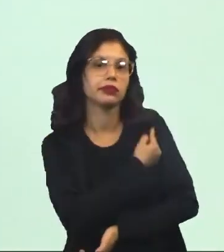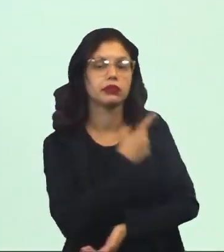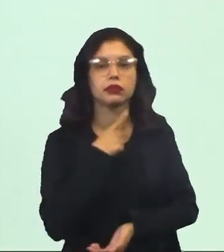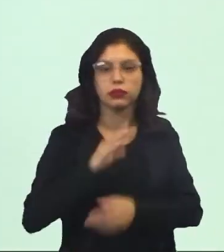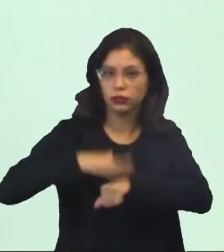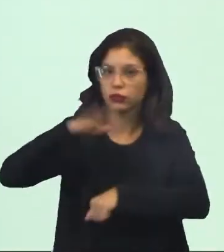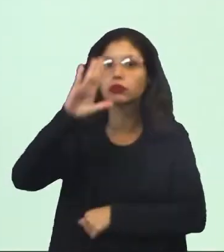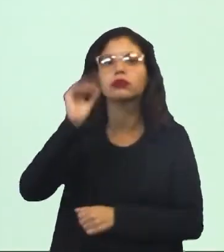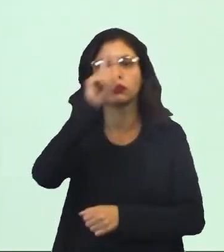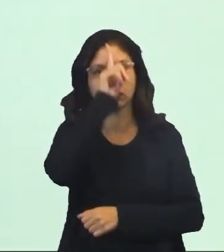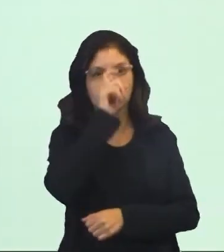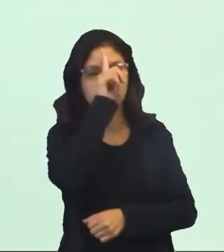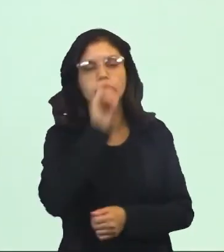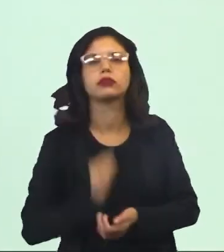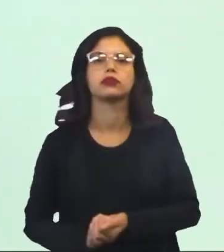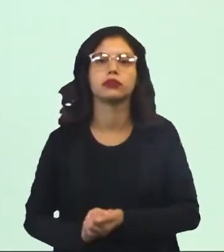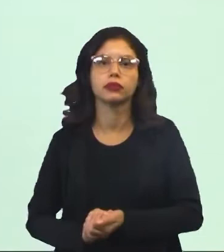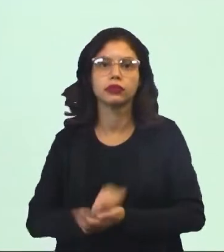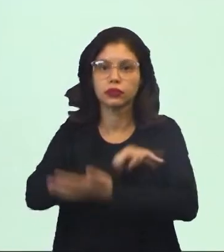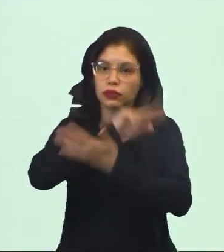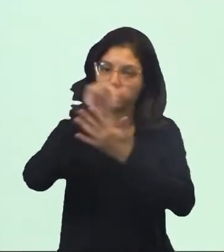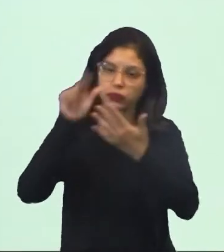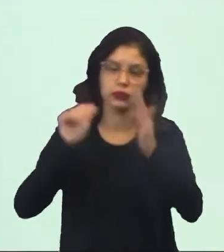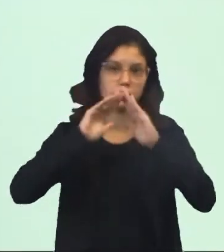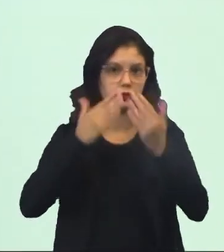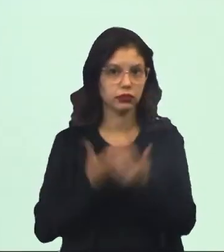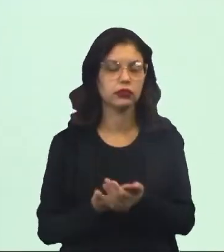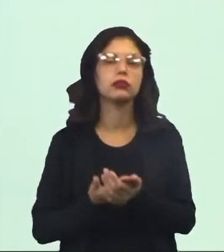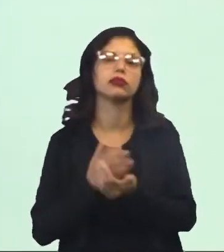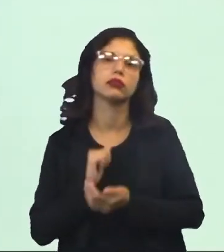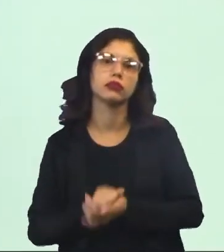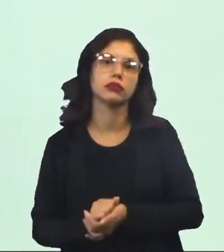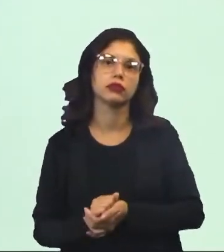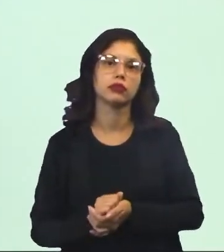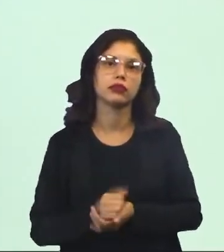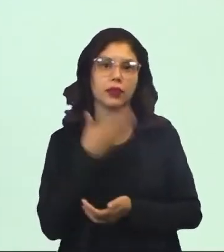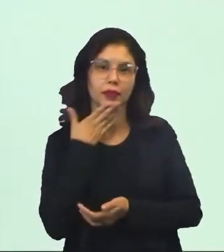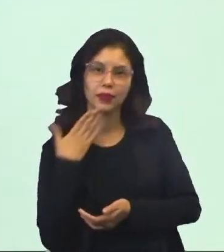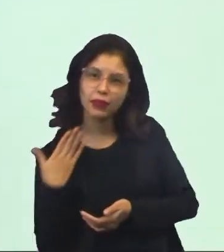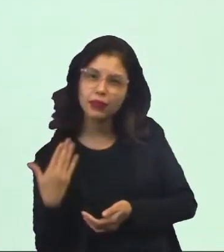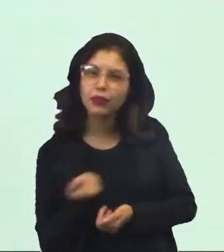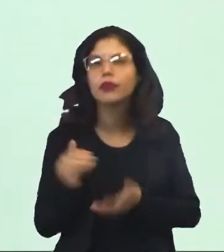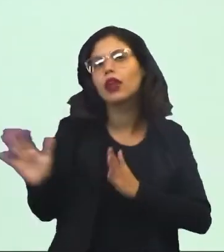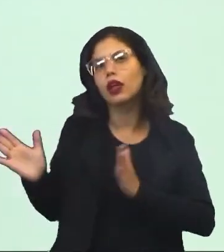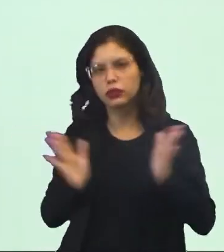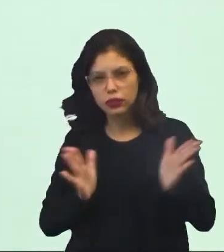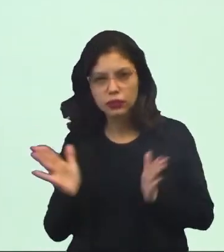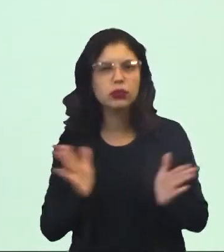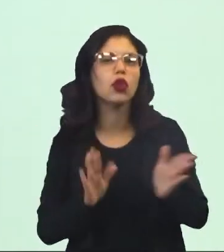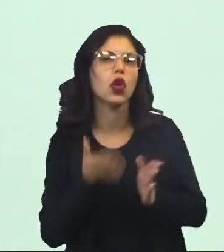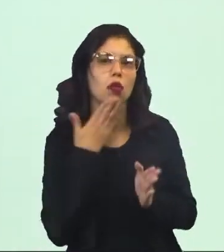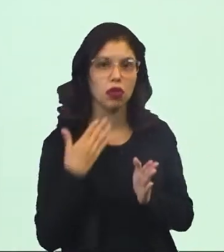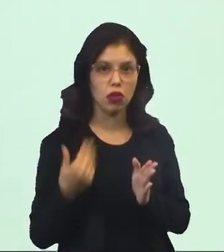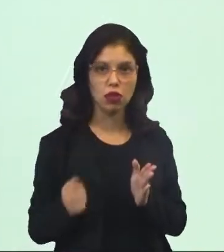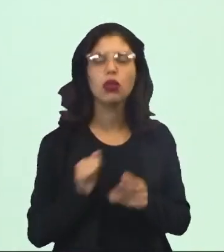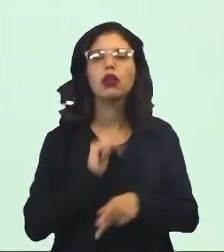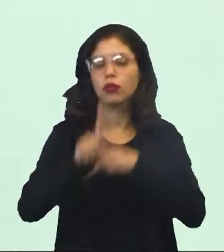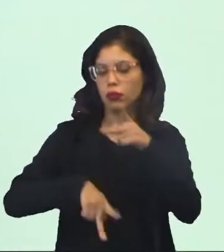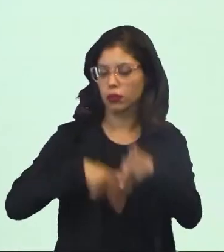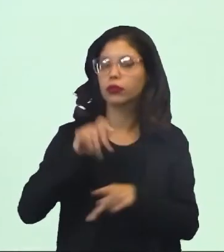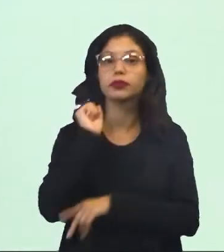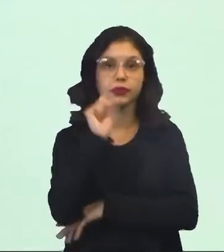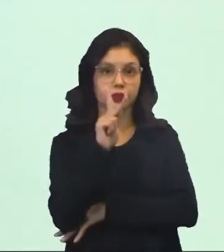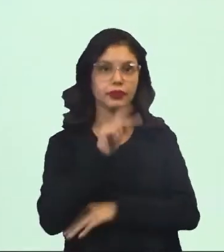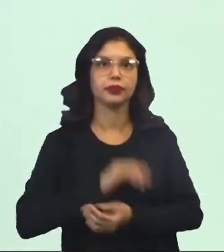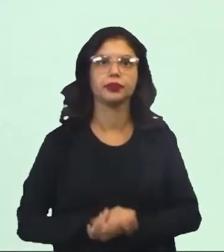bem mais hospitais, nós temos uma variedade de escolas, então o acesso ele fica mais fácil para a população,